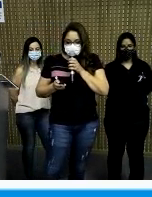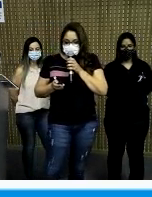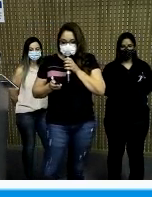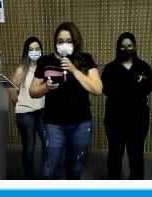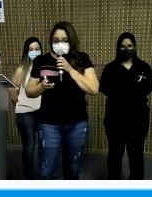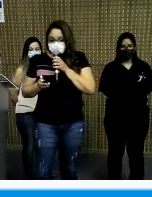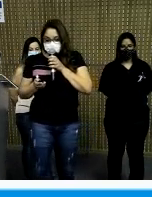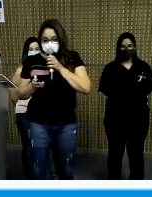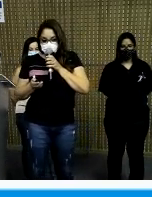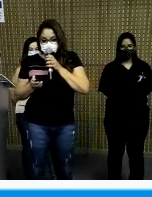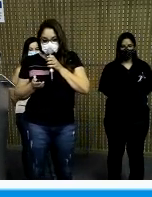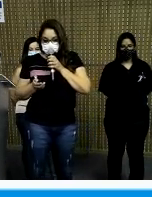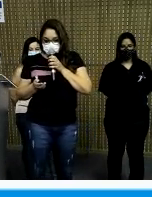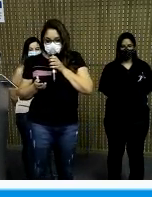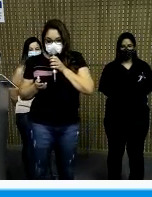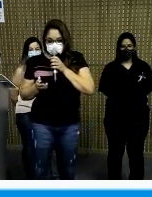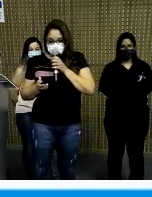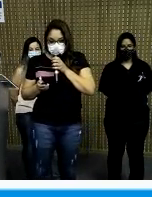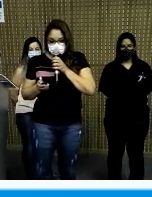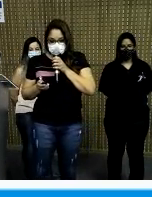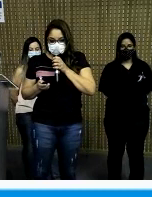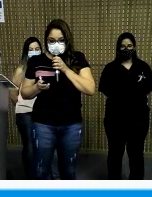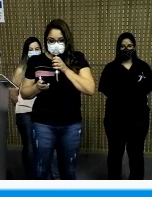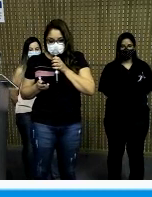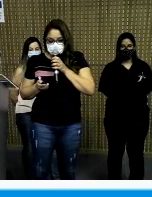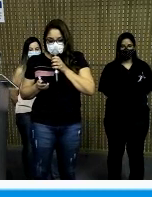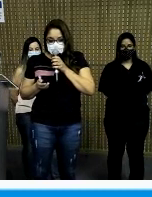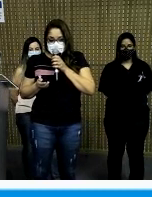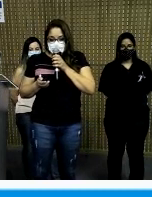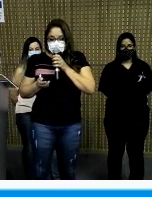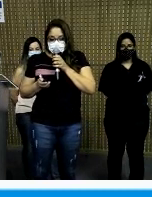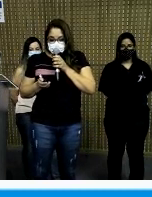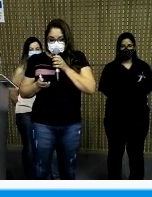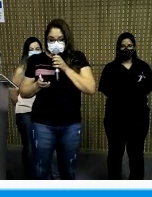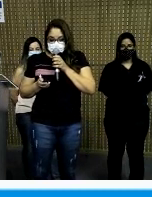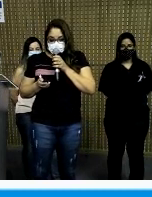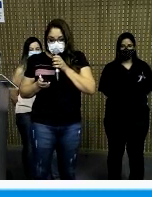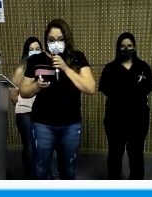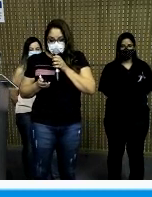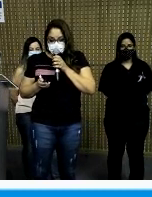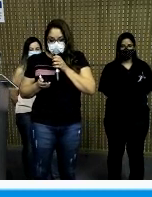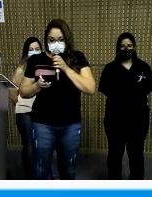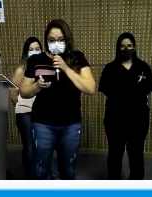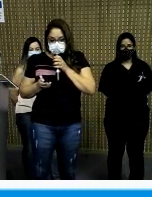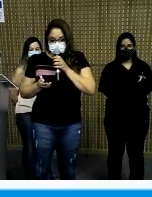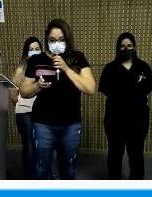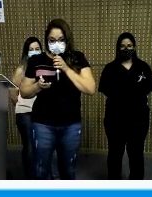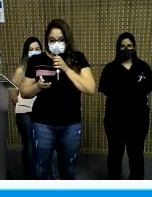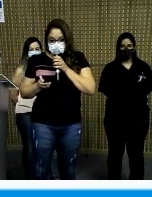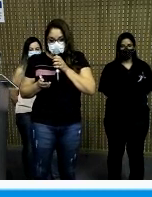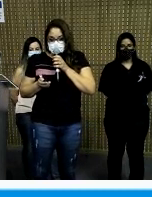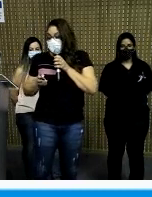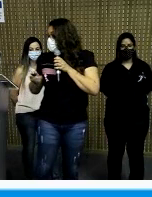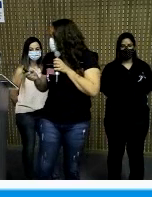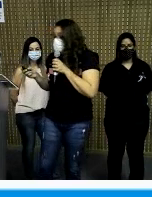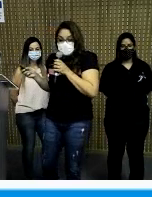do Covid, né? Não teve essas visitas. Gestantes em acompanhamento